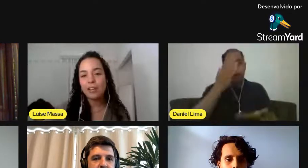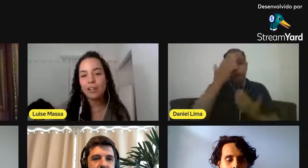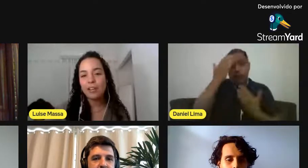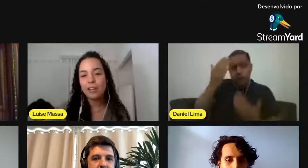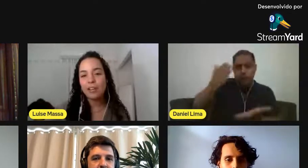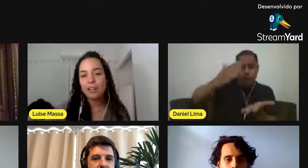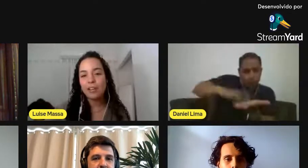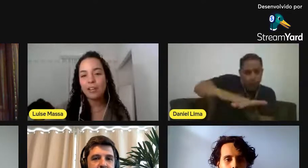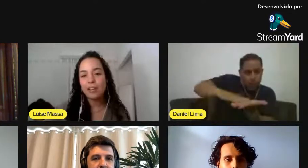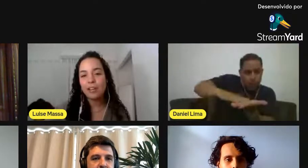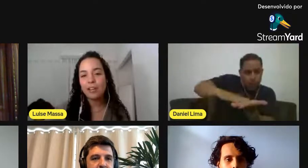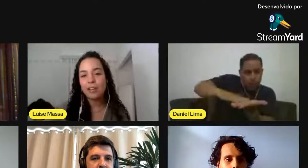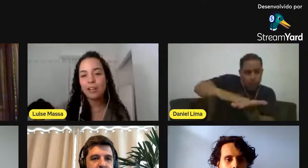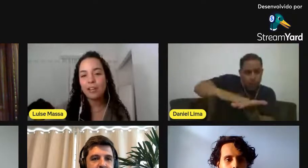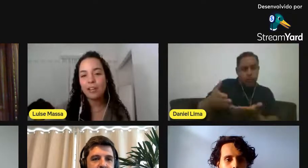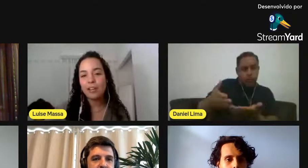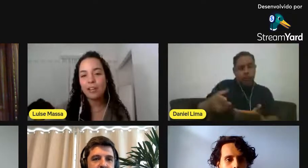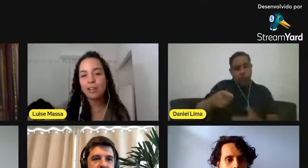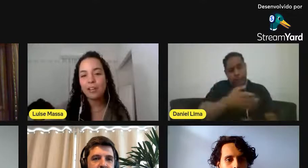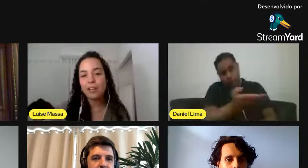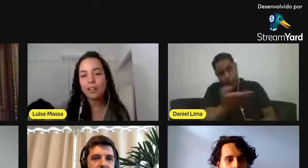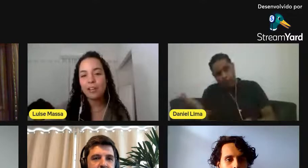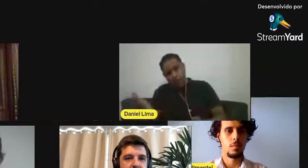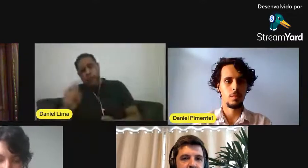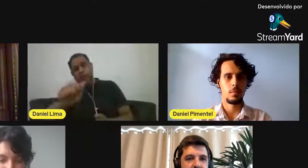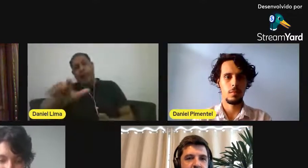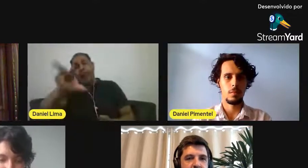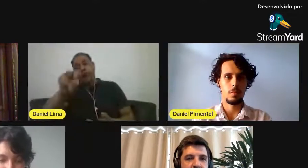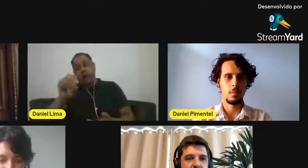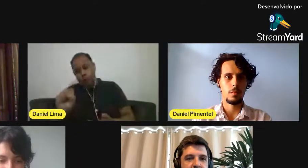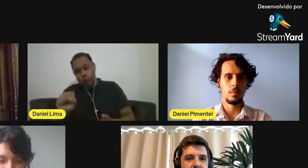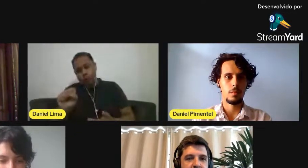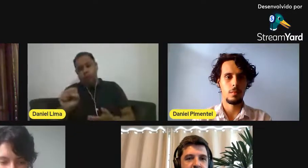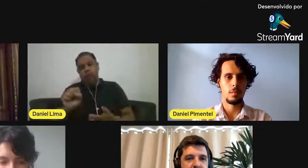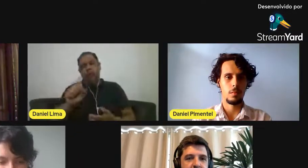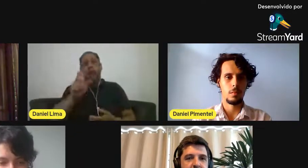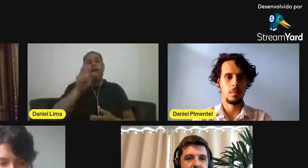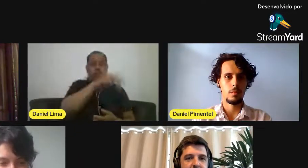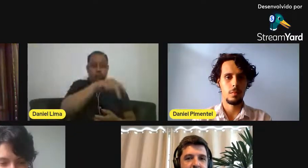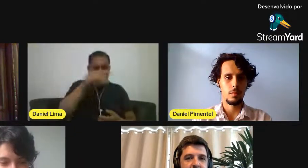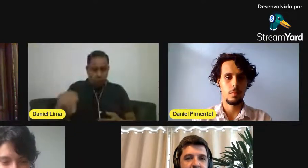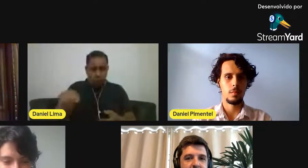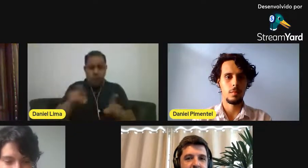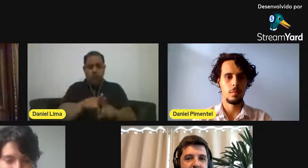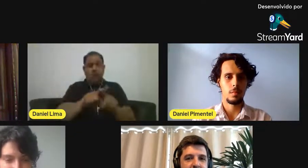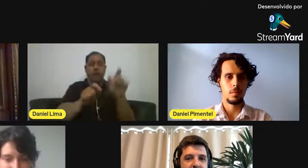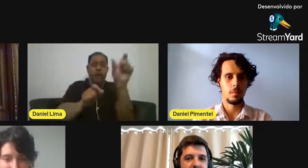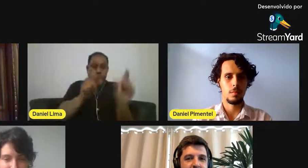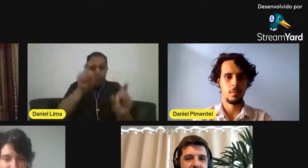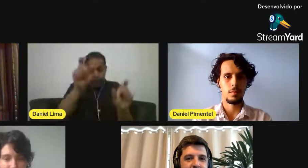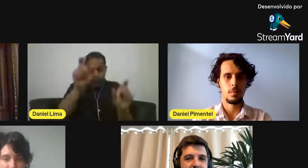como professores, mas como indivíduos também. Obrigada por essa tarde.